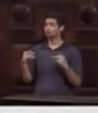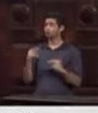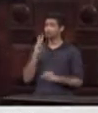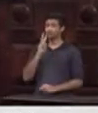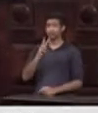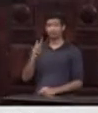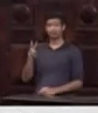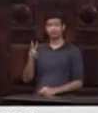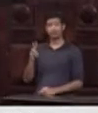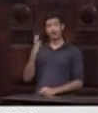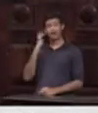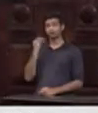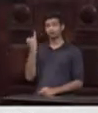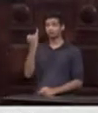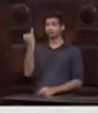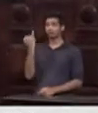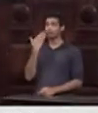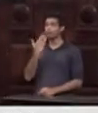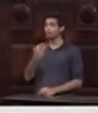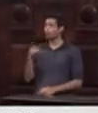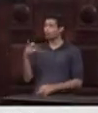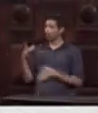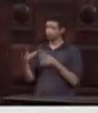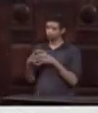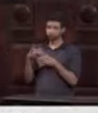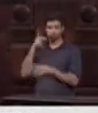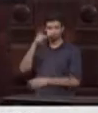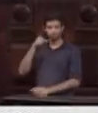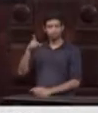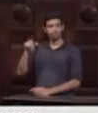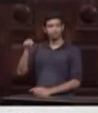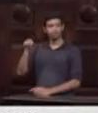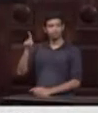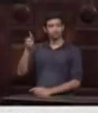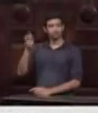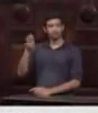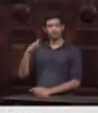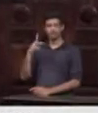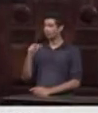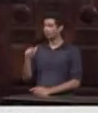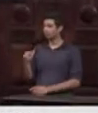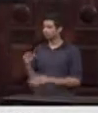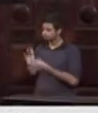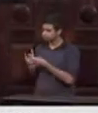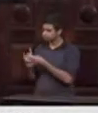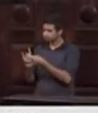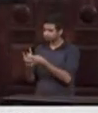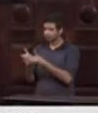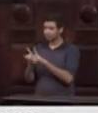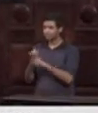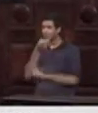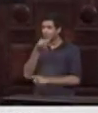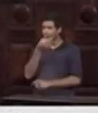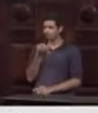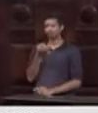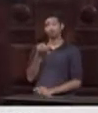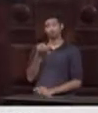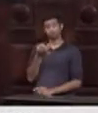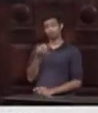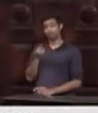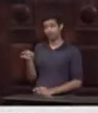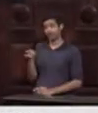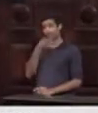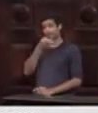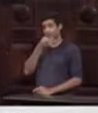importante, mostra que o partido PSDB é um partido que tem correntes, que tem opinião, e essas opiniões vêm a